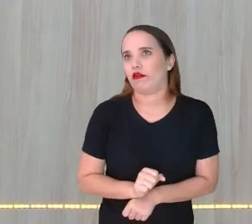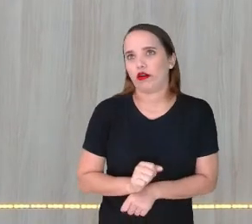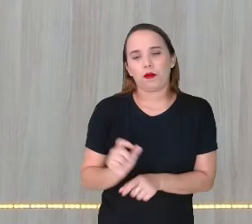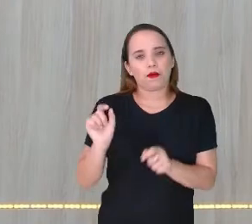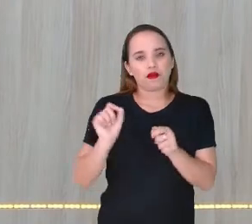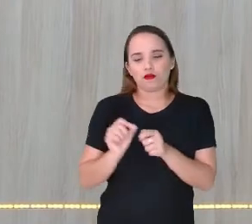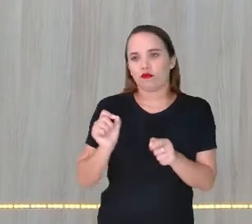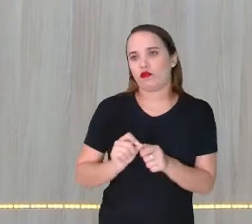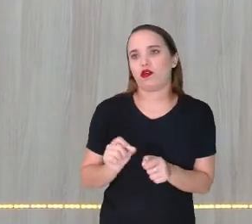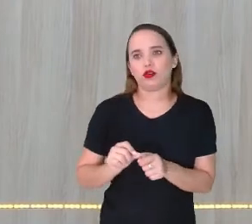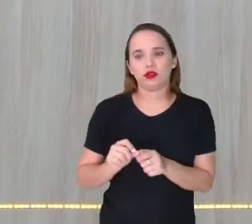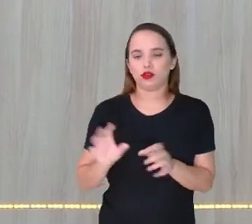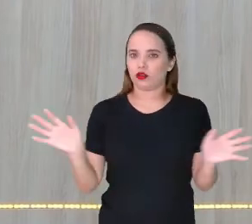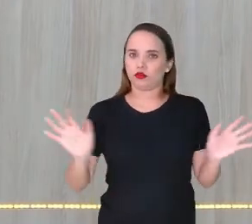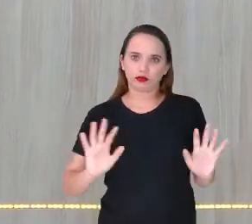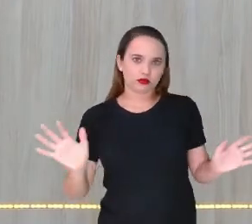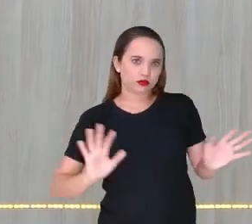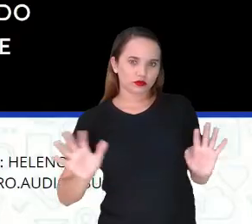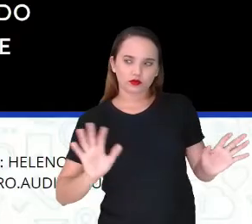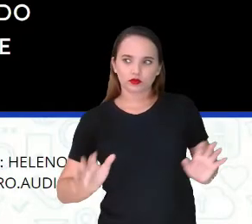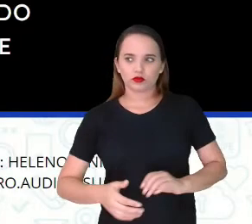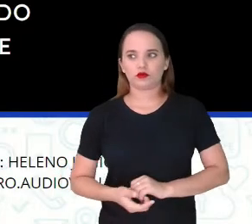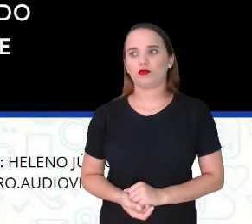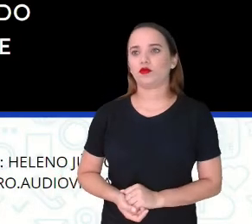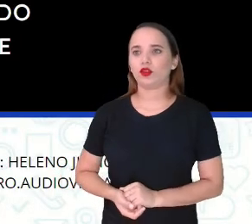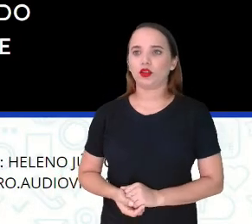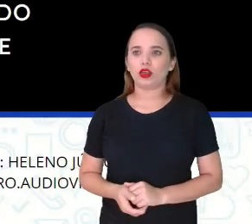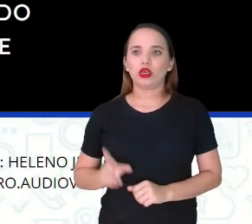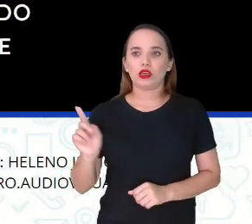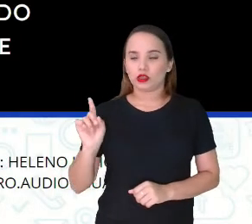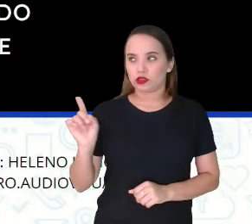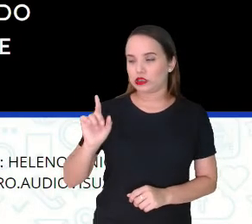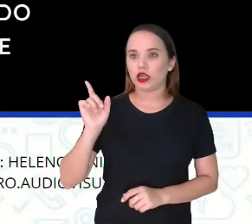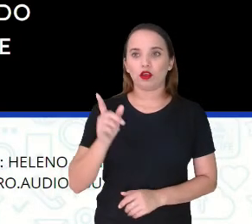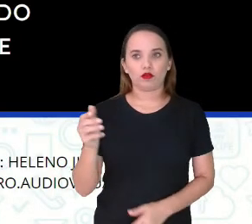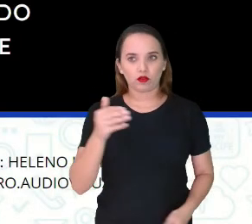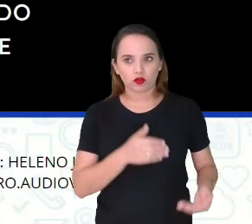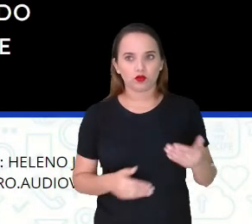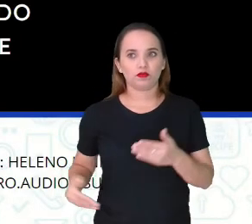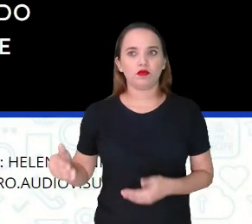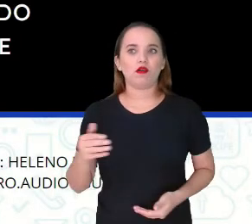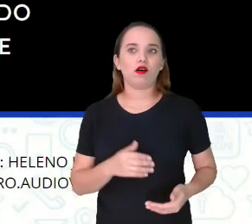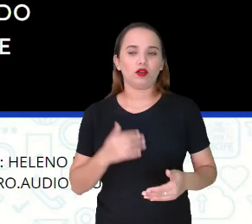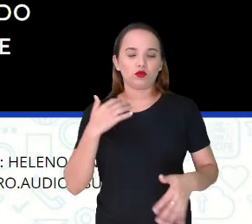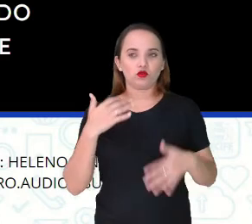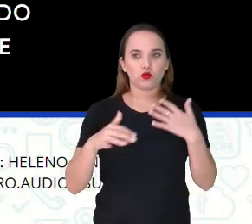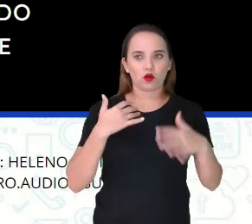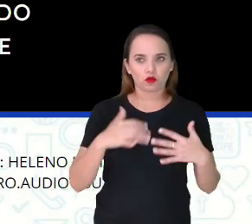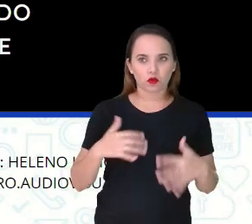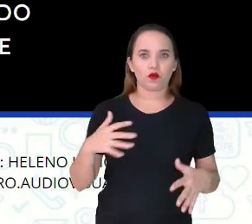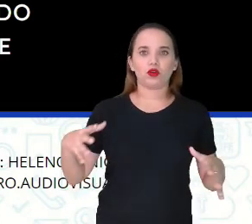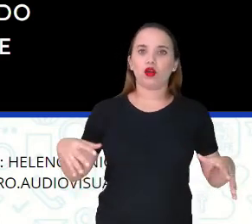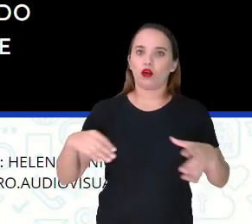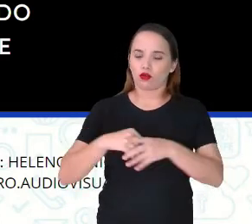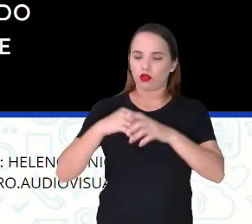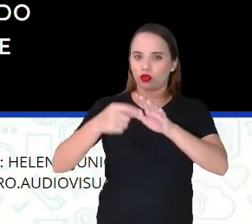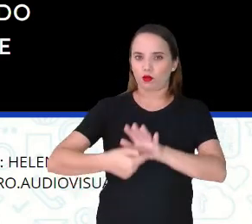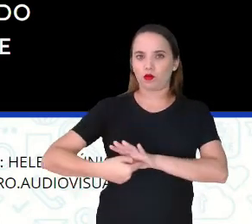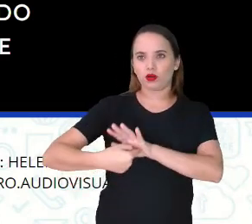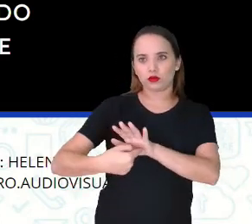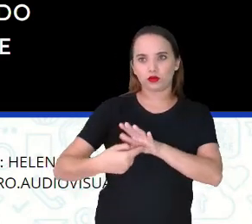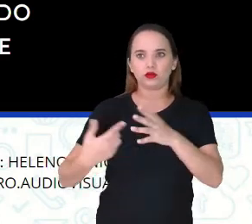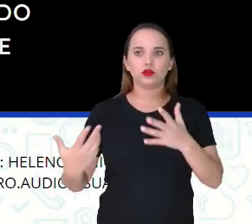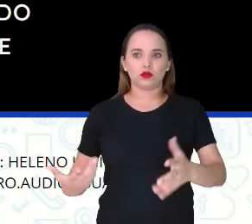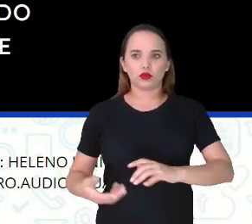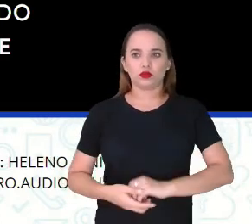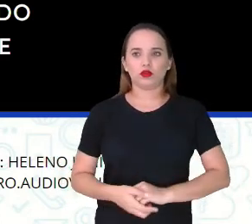vou expressar alguma coisa agora para aqui ter uma foto. Não, isso aí faz parte, né, dos movimentos que estavam dentro do espetáculo. E aí o